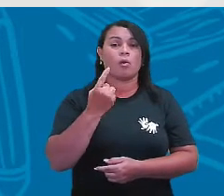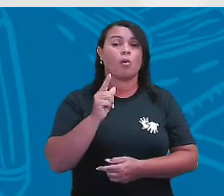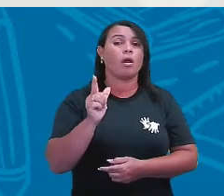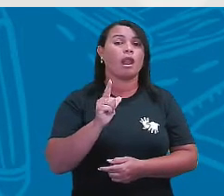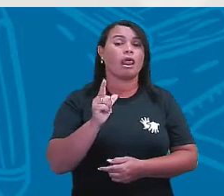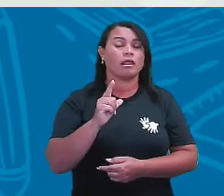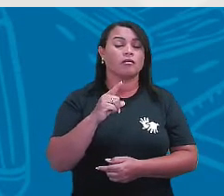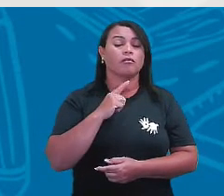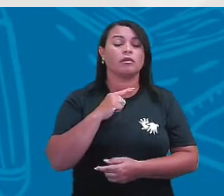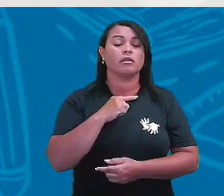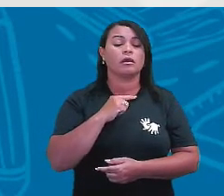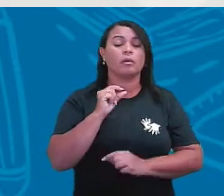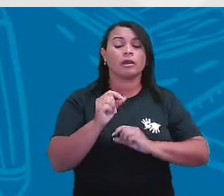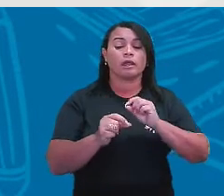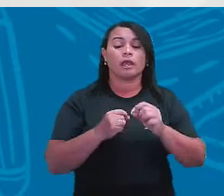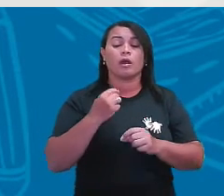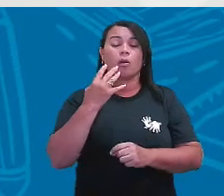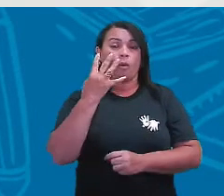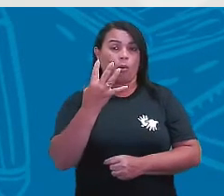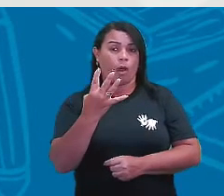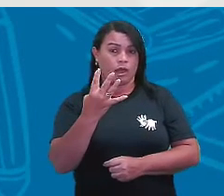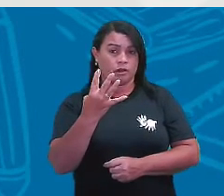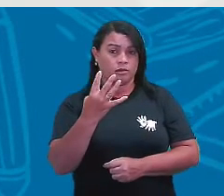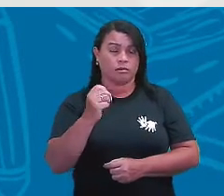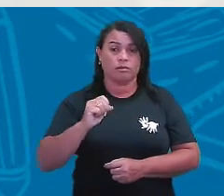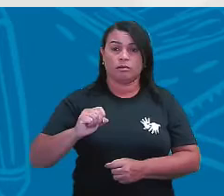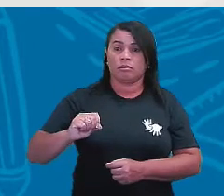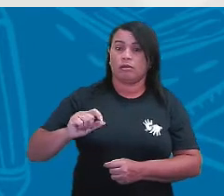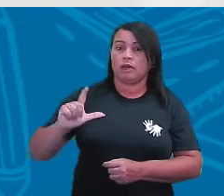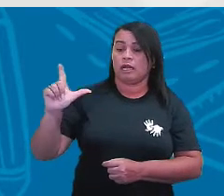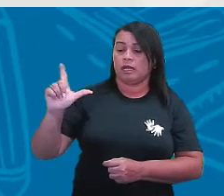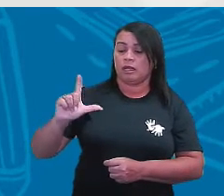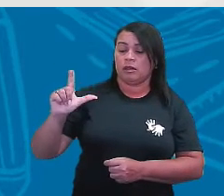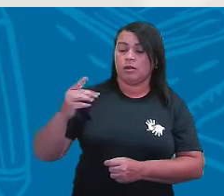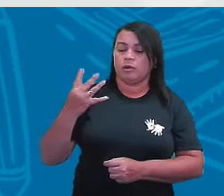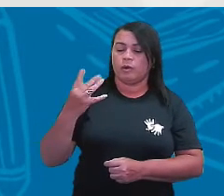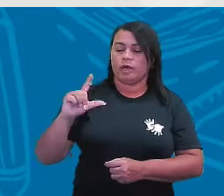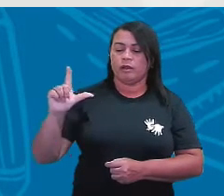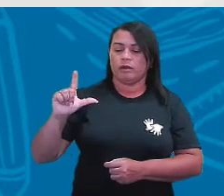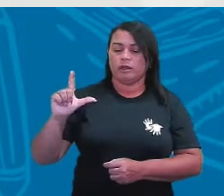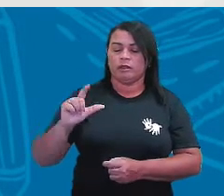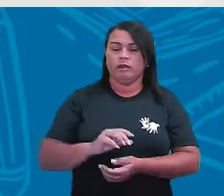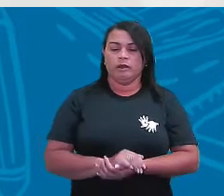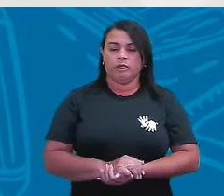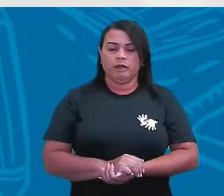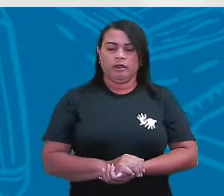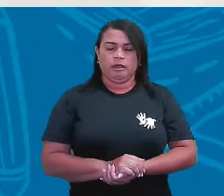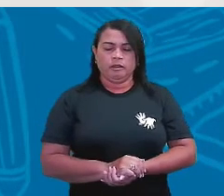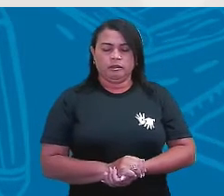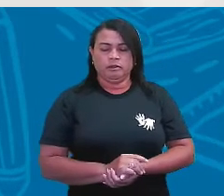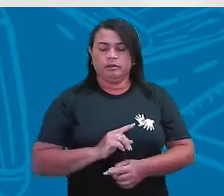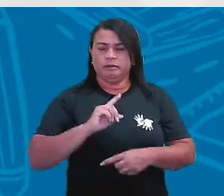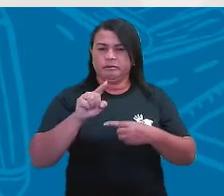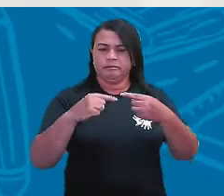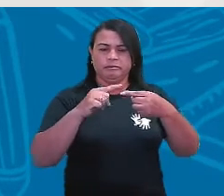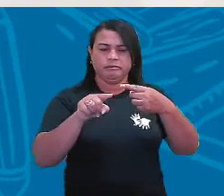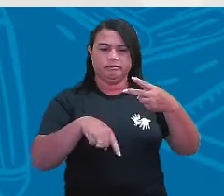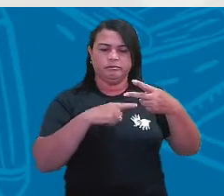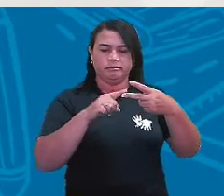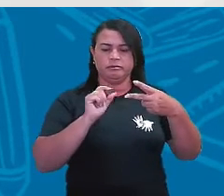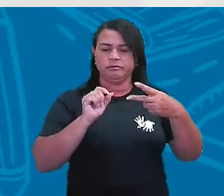Então, eu vou ter 4 litros, tá certo? Na primeira opção. E aí, depois eu vou